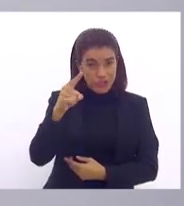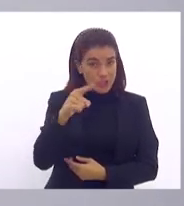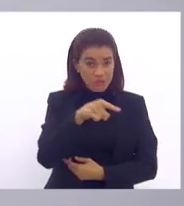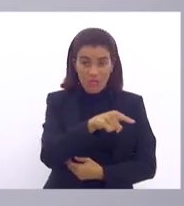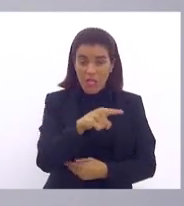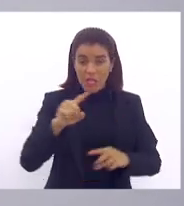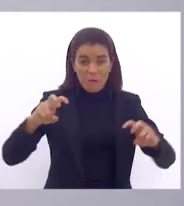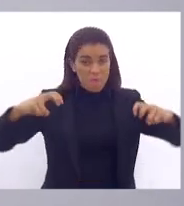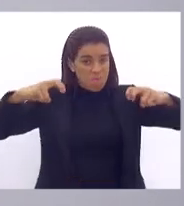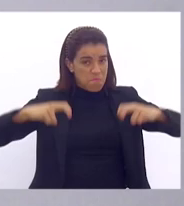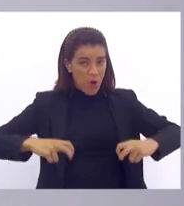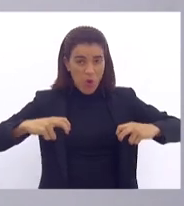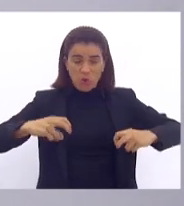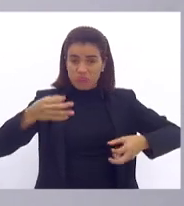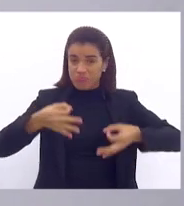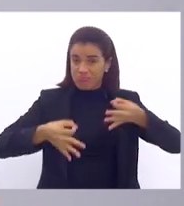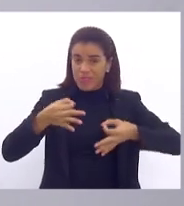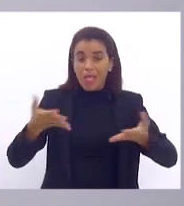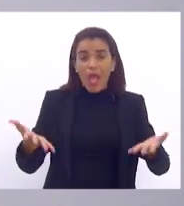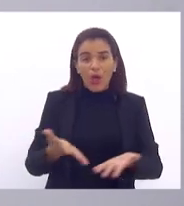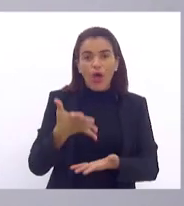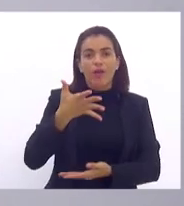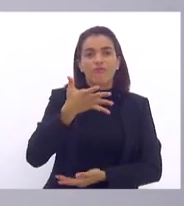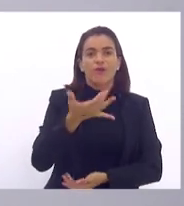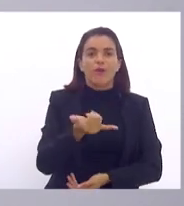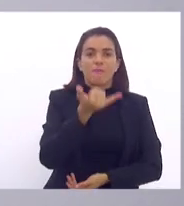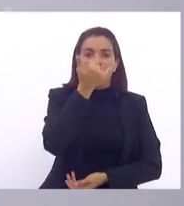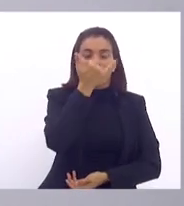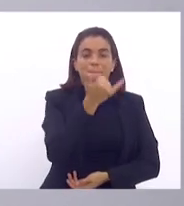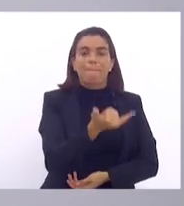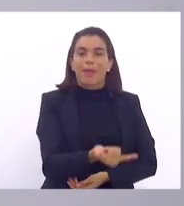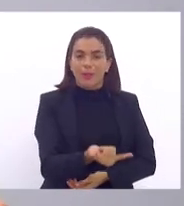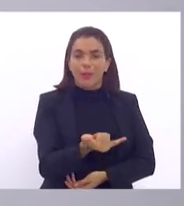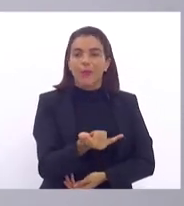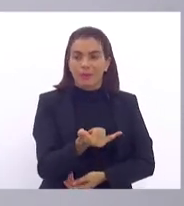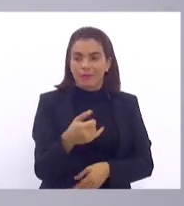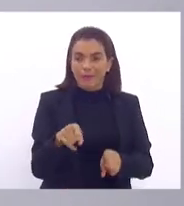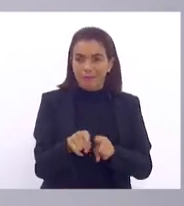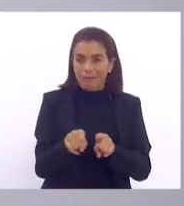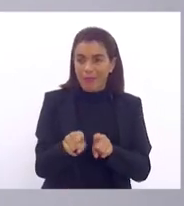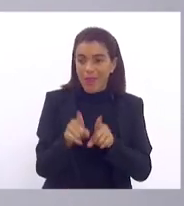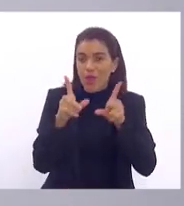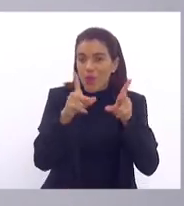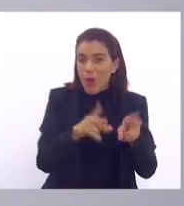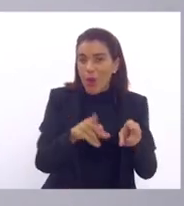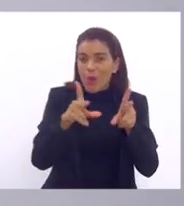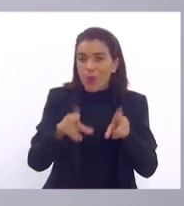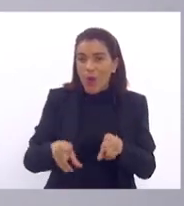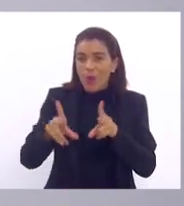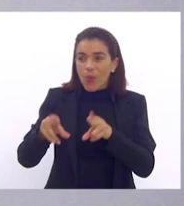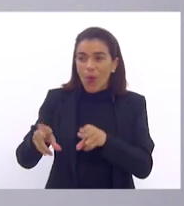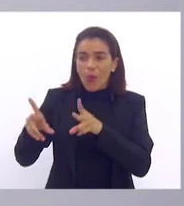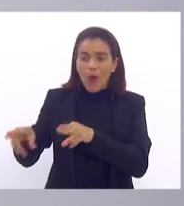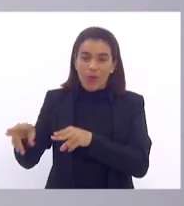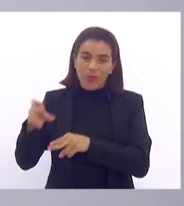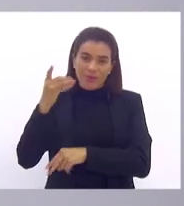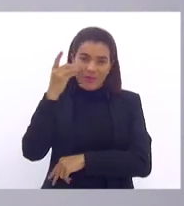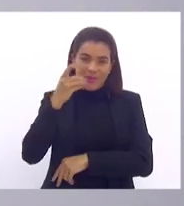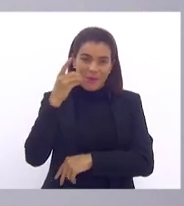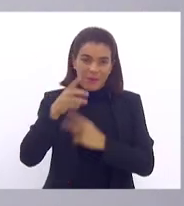ouvido e agora foi absorvido que foi o caso dos demais parlamentares nosso aqui que foram presos